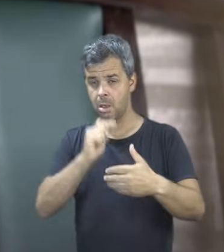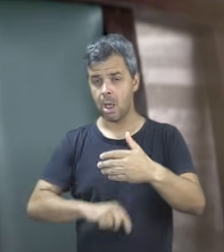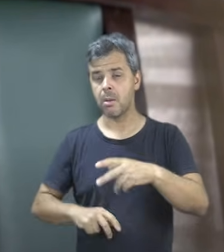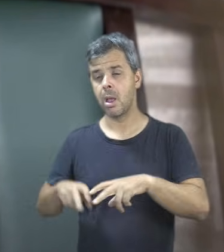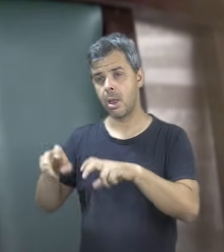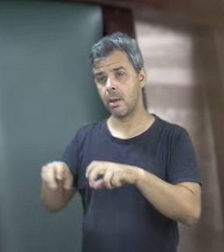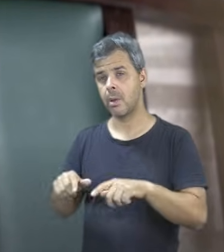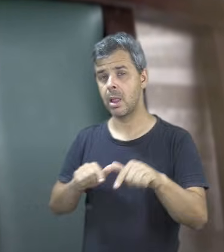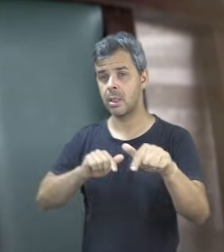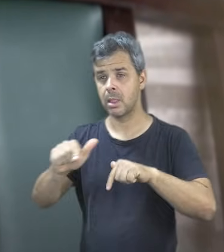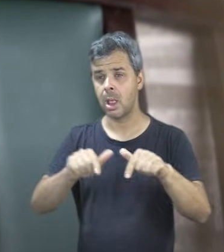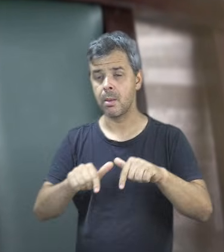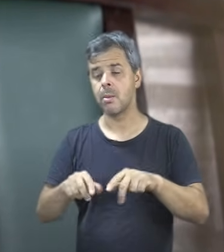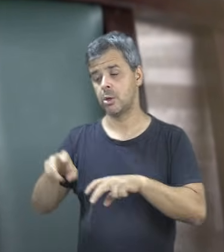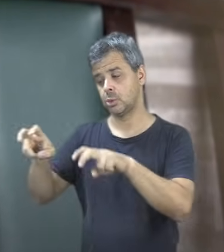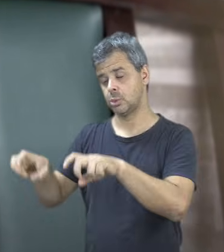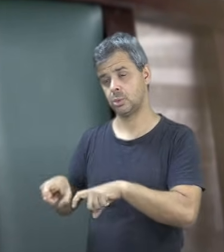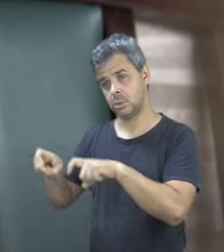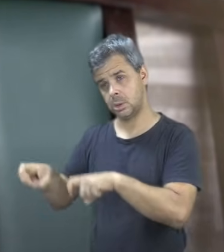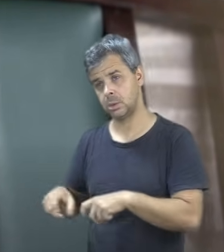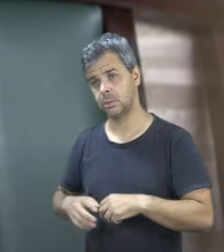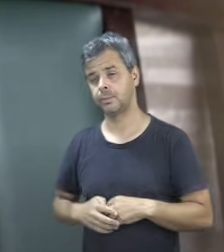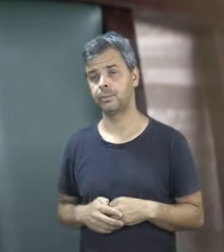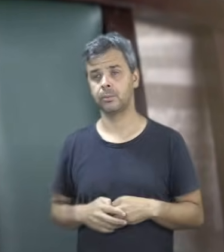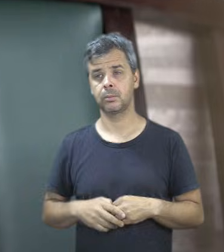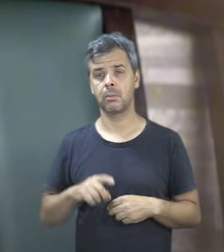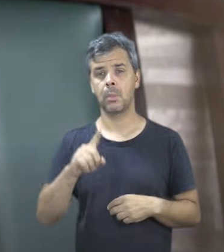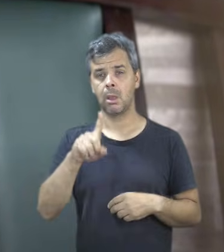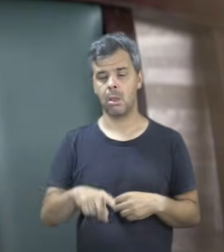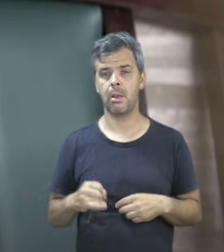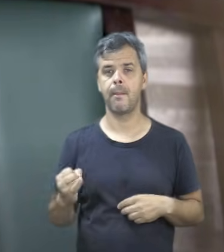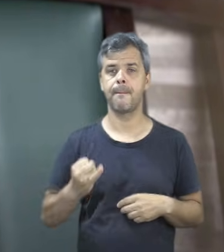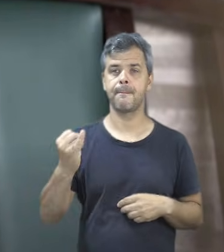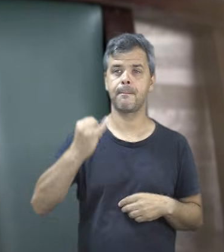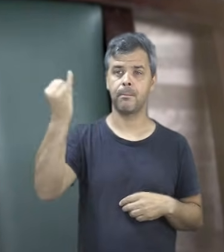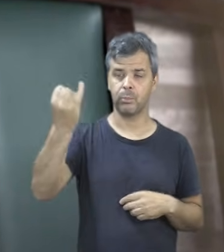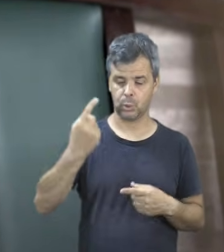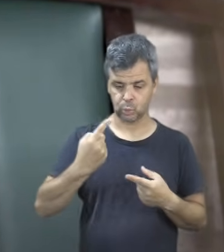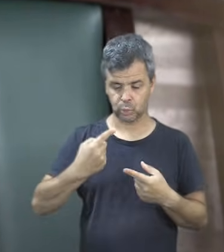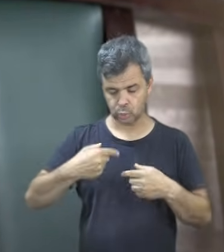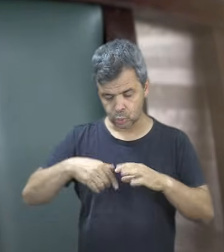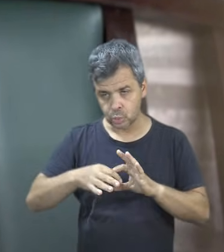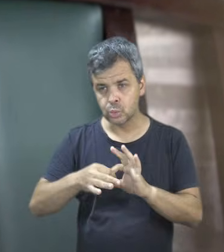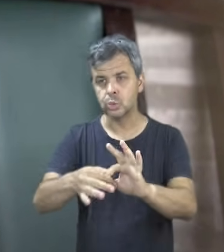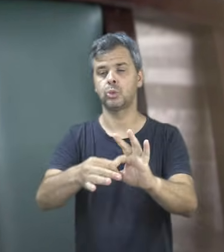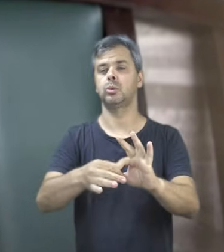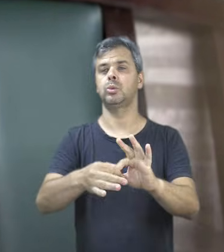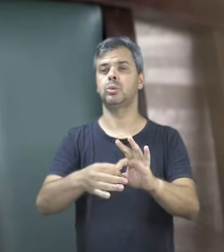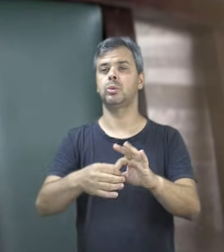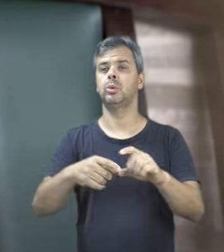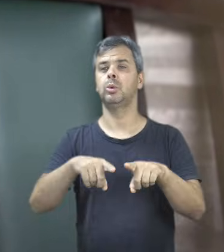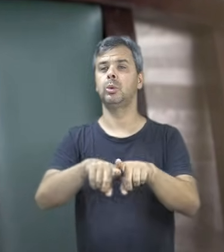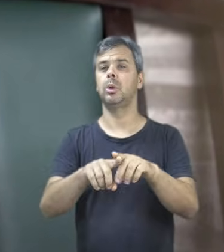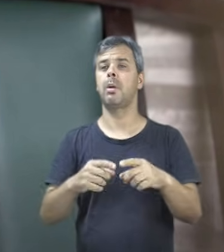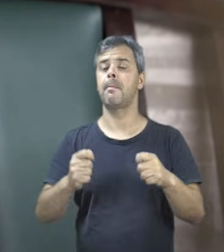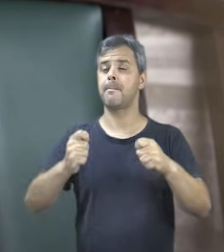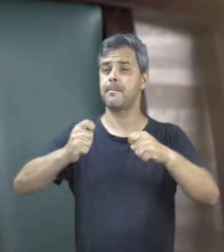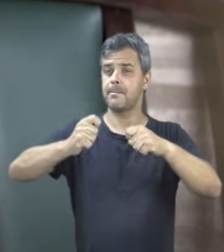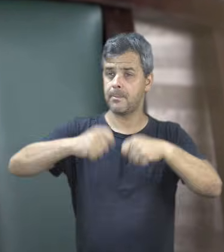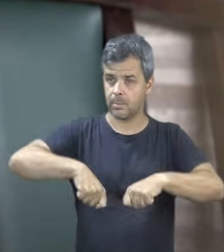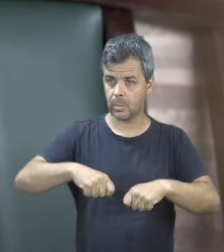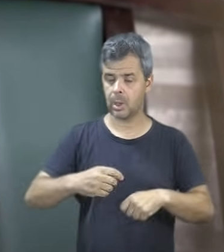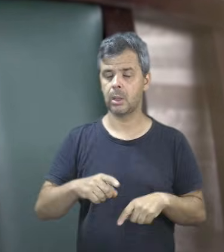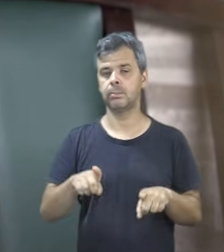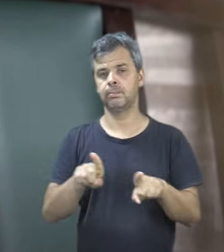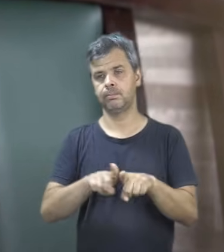extrativistas, trabalhadoras rurais. É muito importante, juntos e juntas, poder